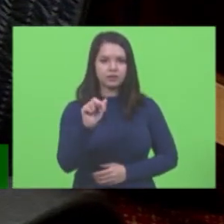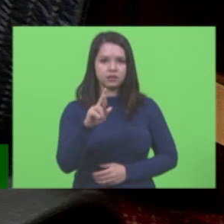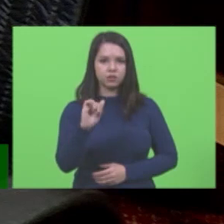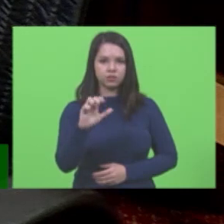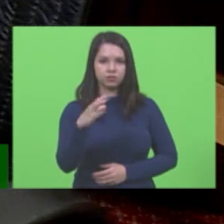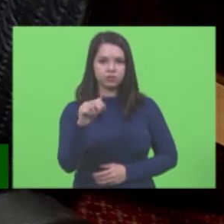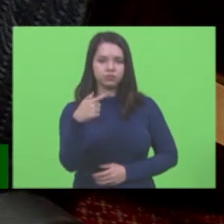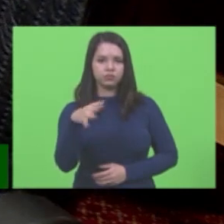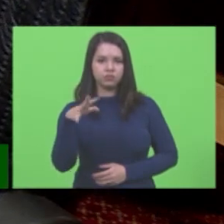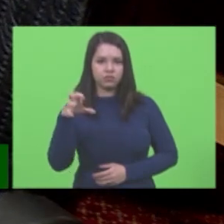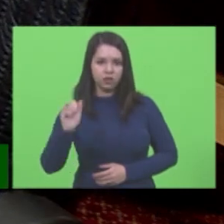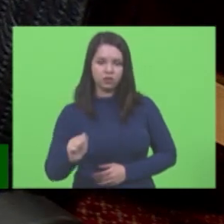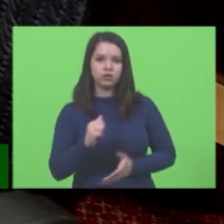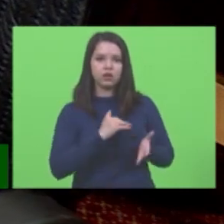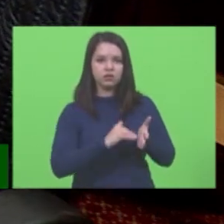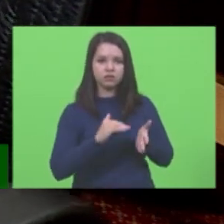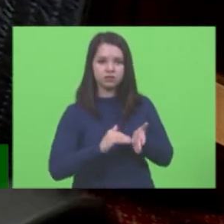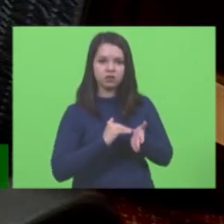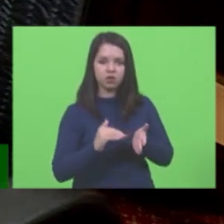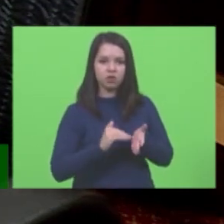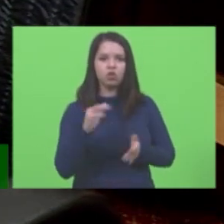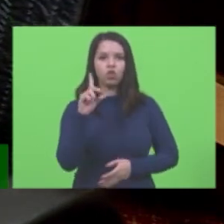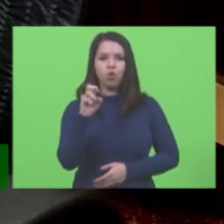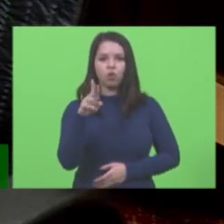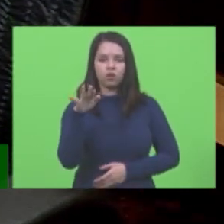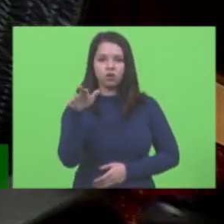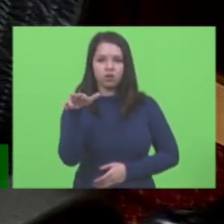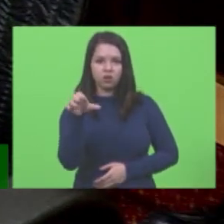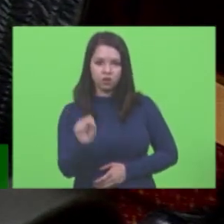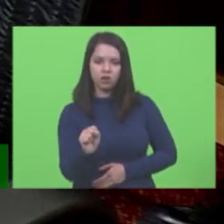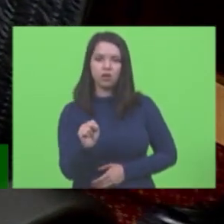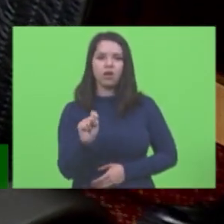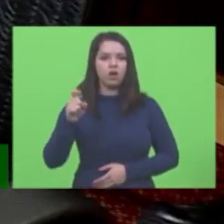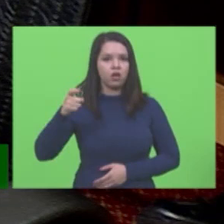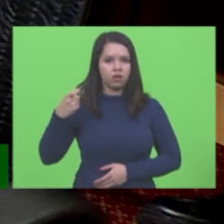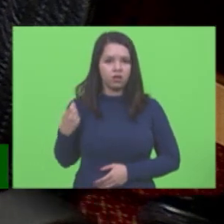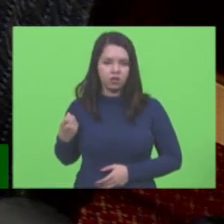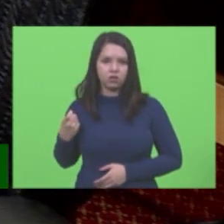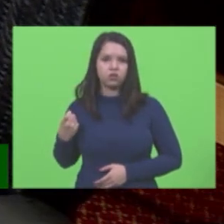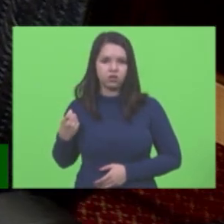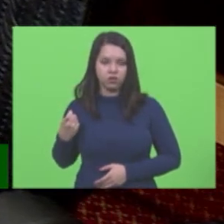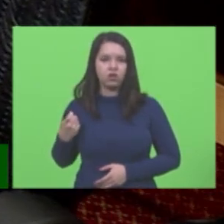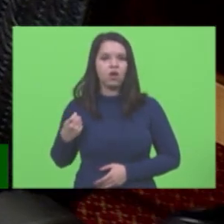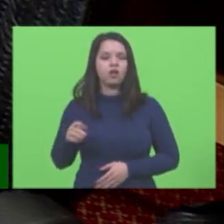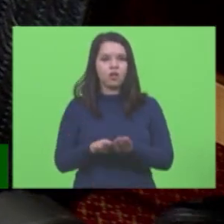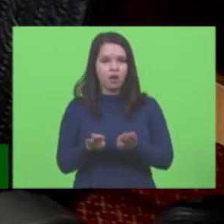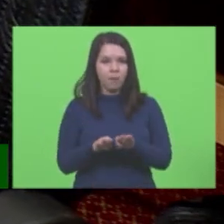secretário Douglas Borba, entre a ex-superintendente de gestão administrativa, Márcia